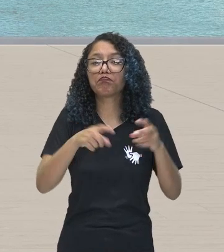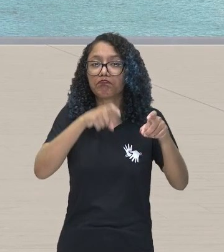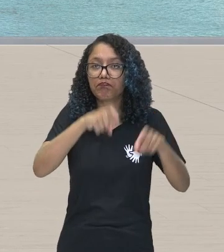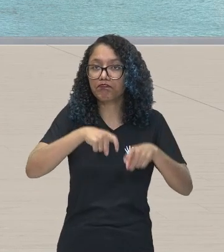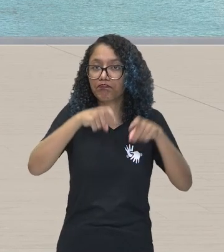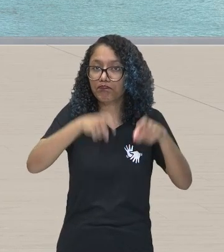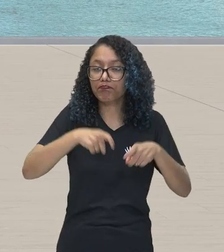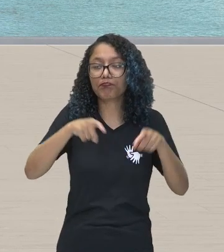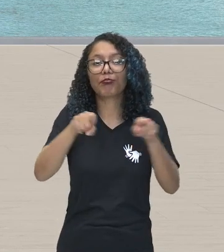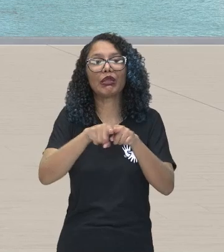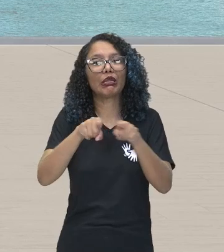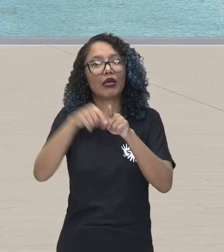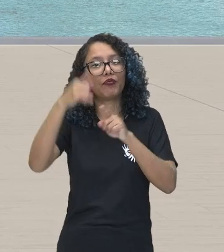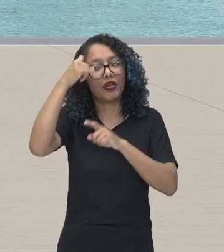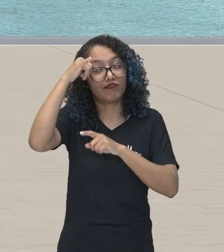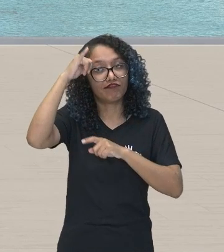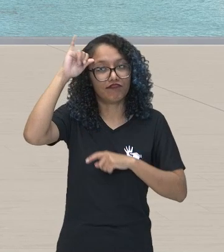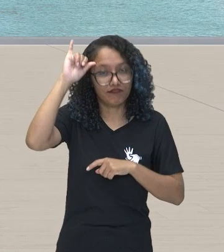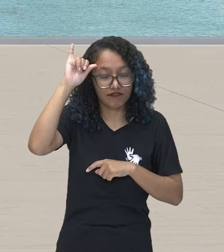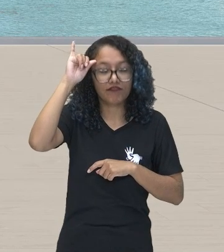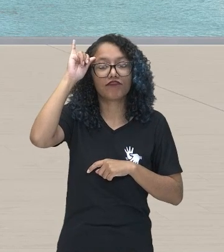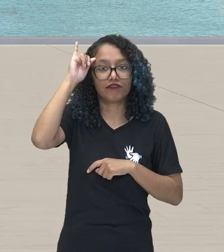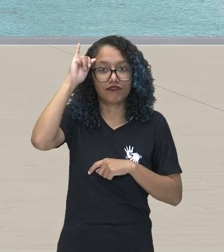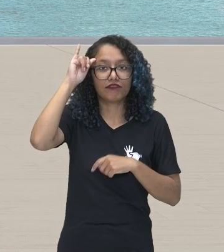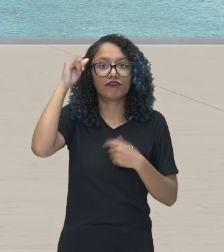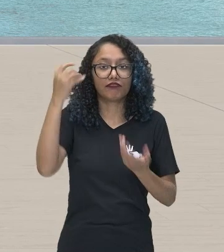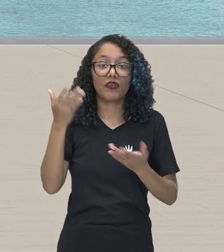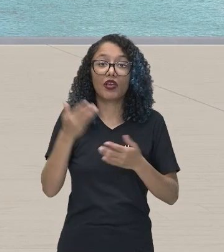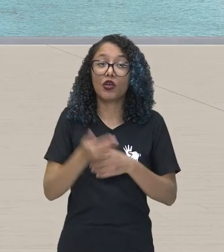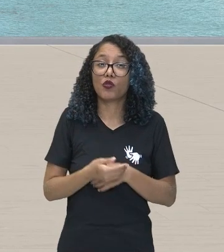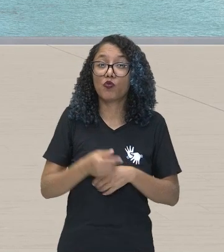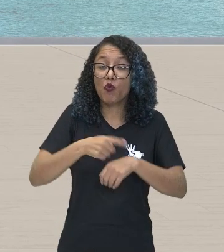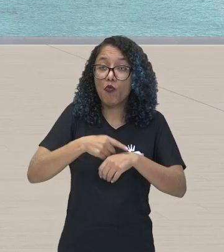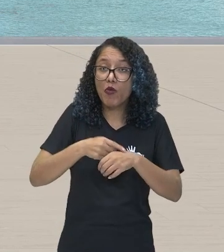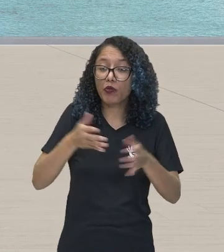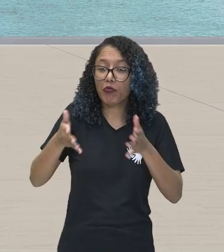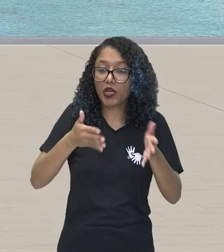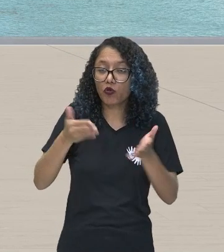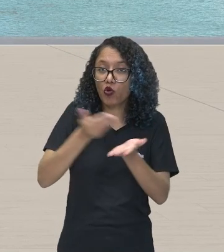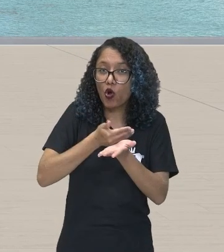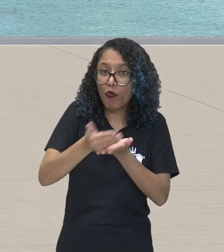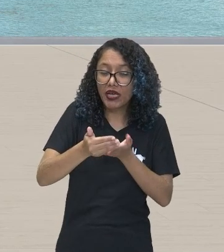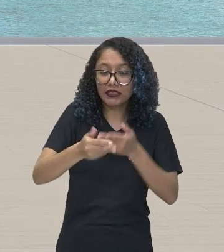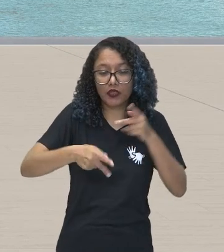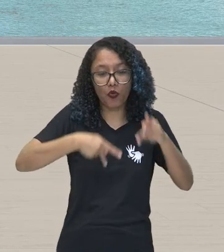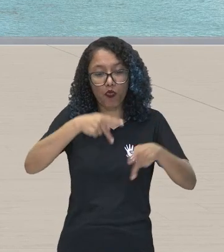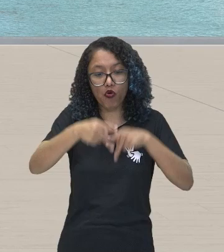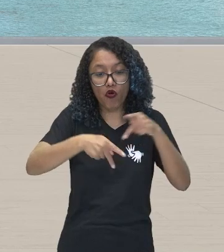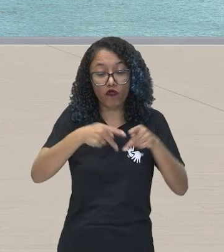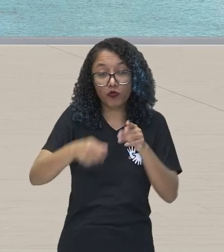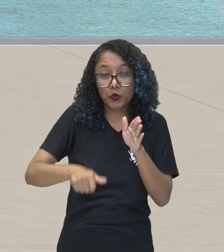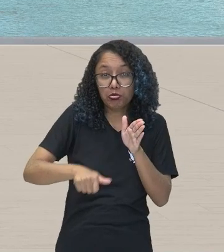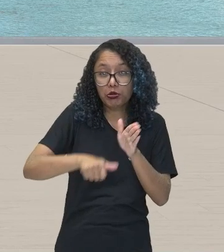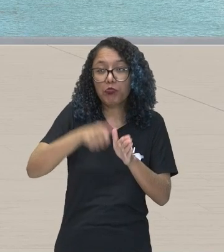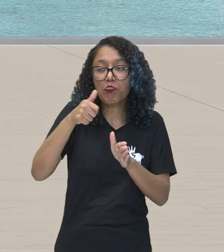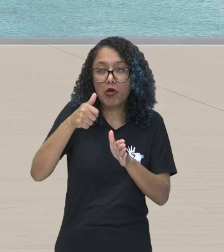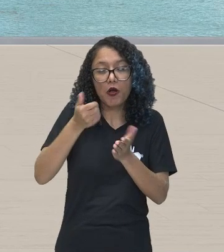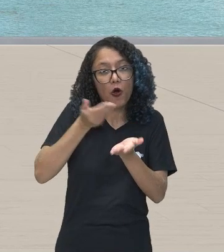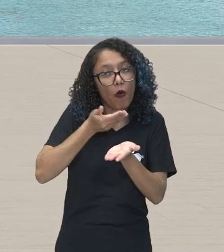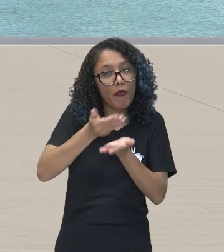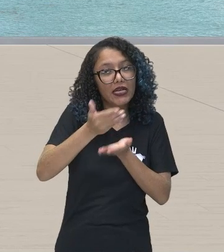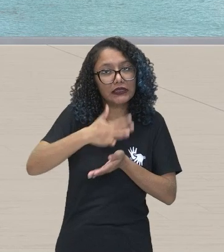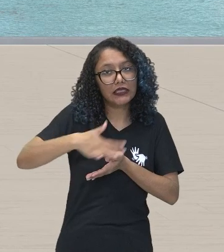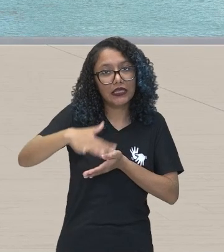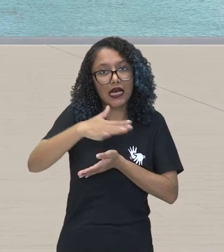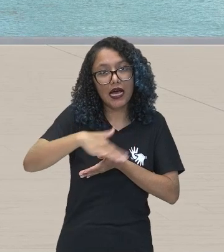de pecuária, quando começam a surgir ali as primeiras civilizações no continente africano há muitos anos